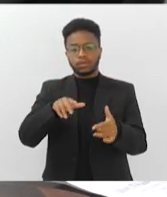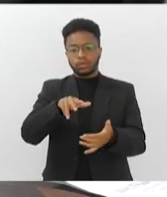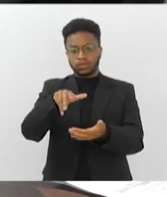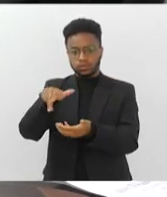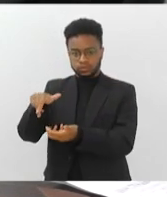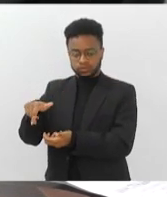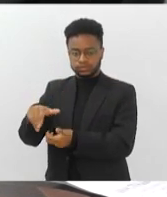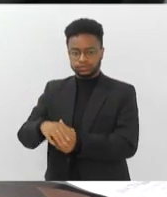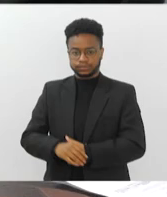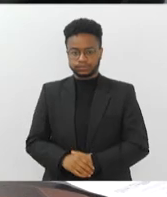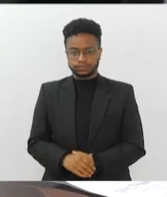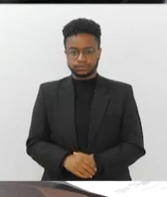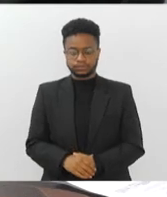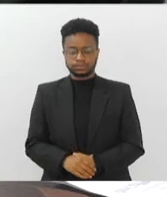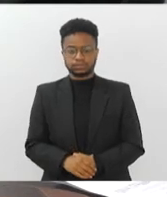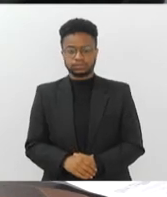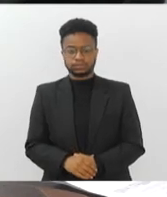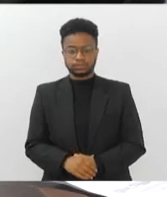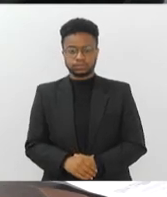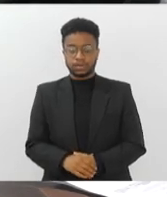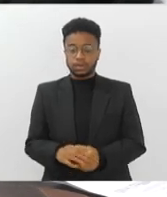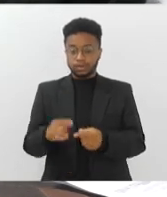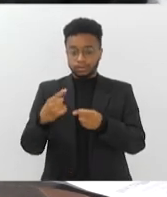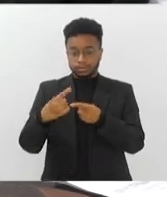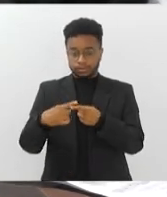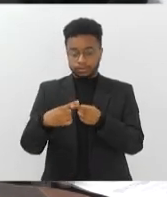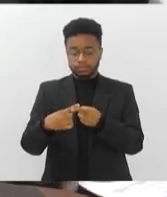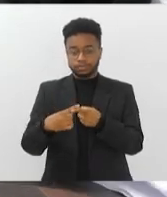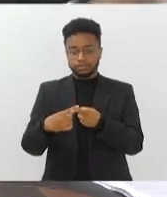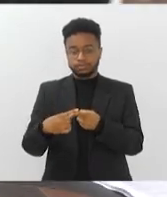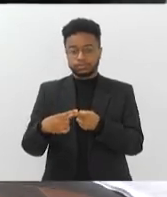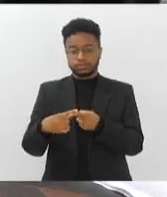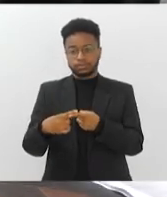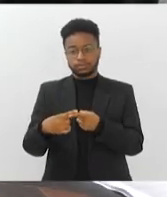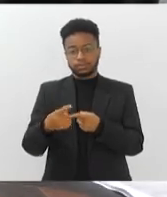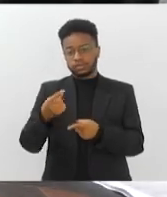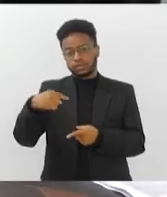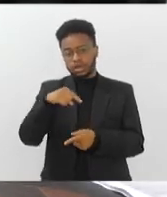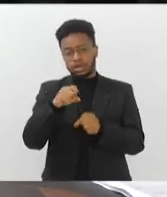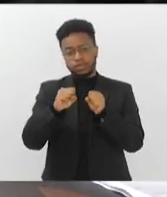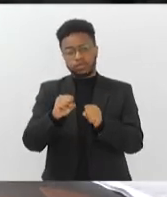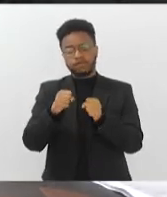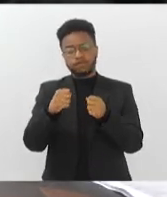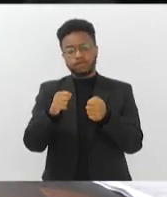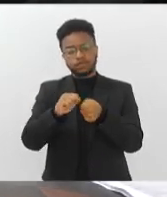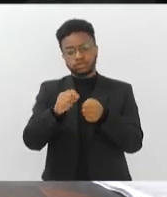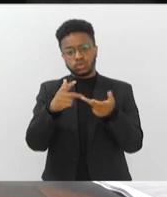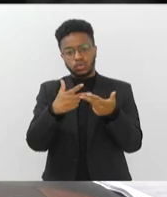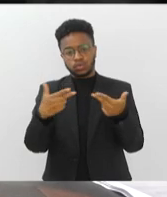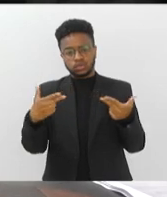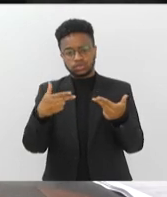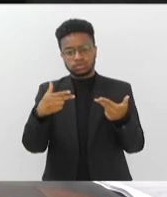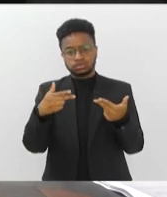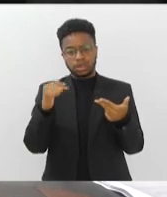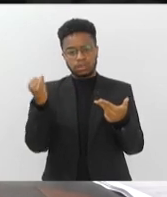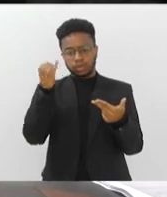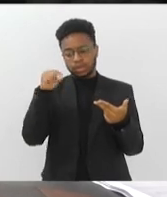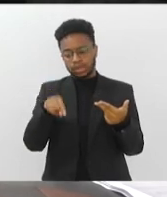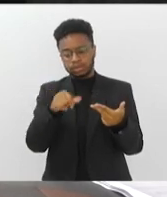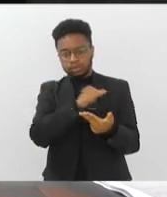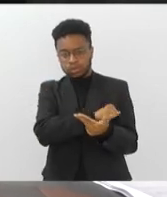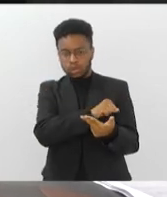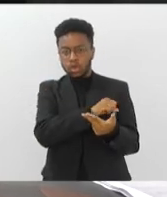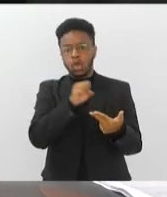internacionais. Que uma coisa é você fazer uma coisa que valha para o Rio, para o Brasil. A outra coisa, para isso